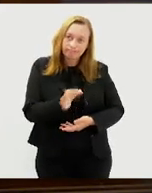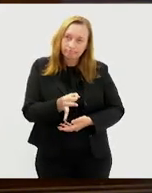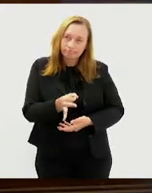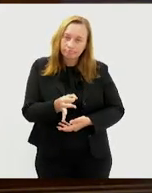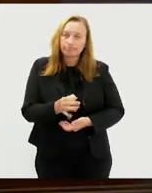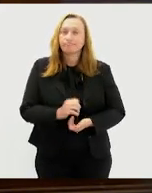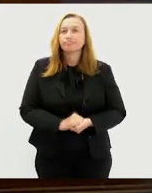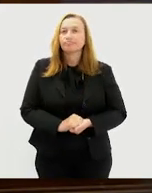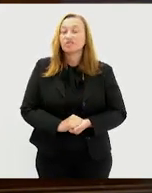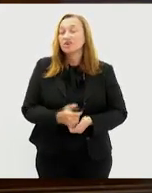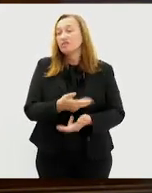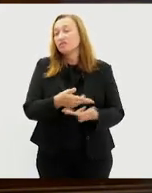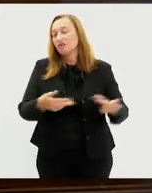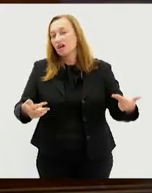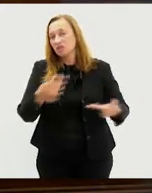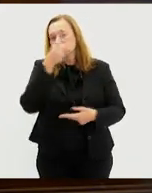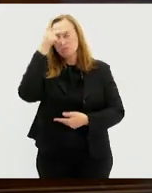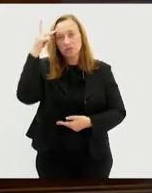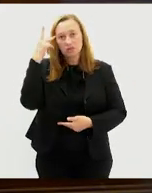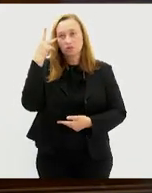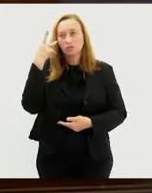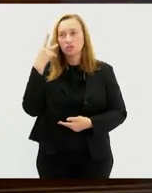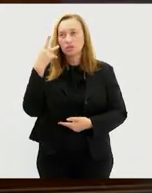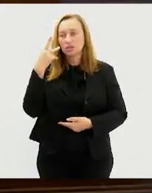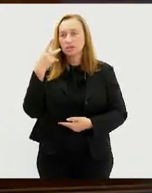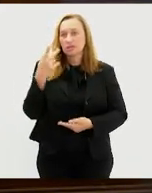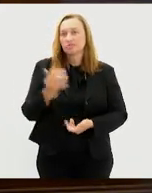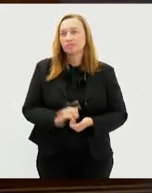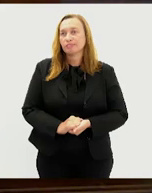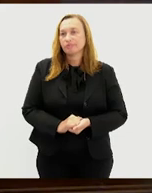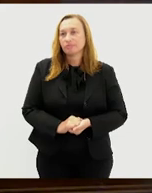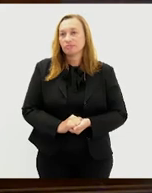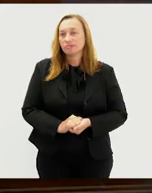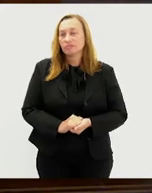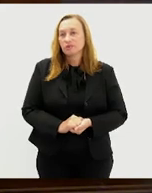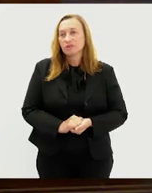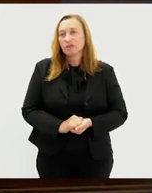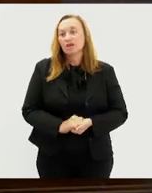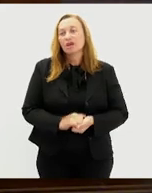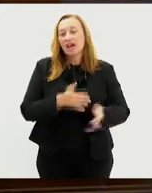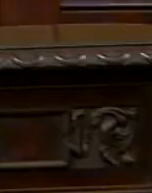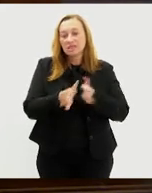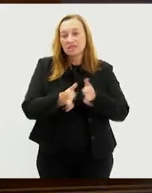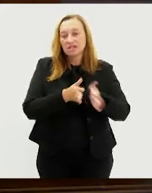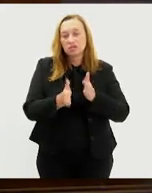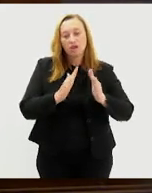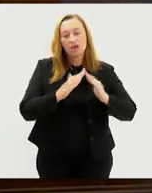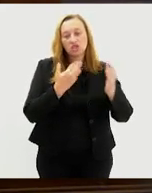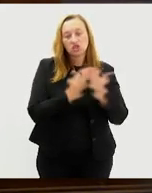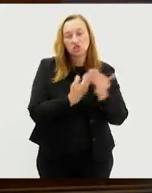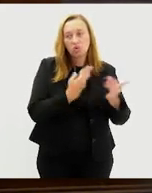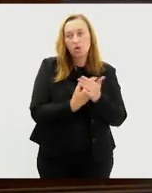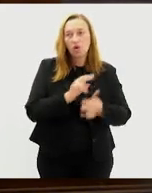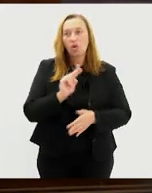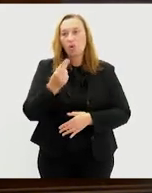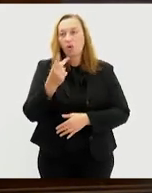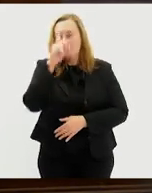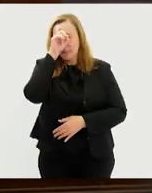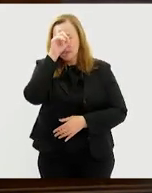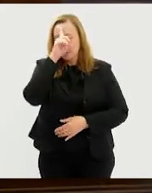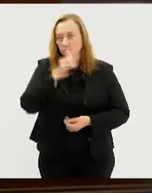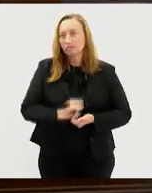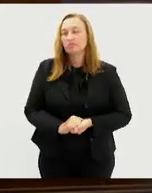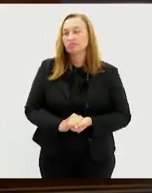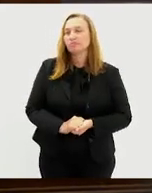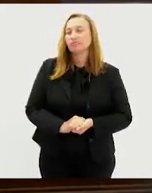vida de milhões de pessoas sem qualquer assistência ou dignidade humana é disso que se trata senhor presidente